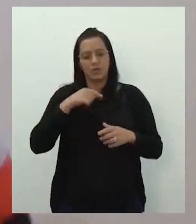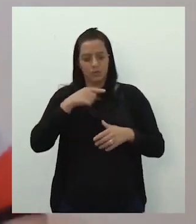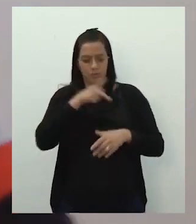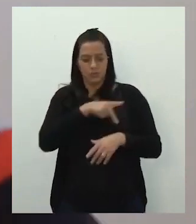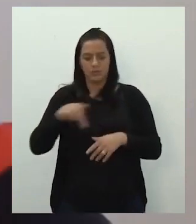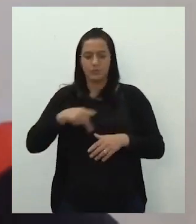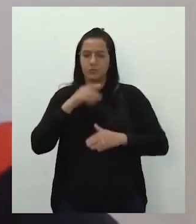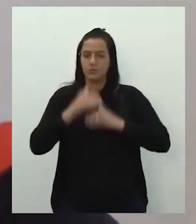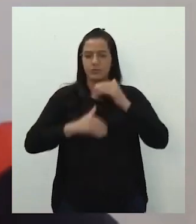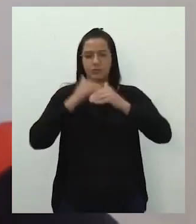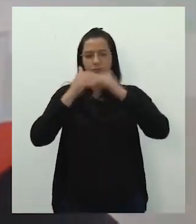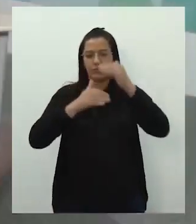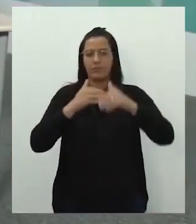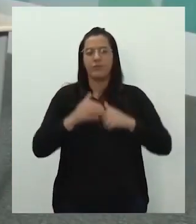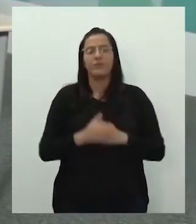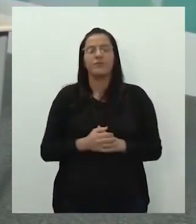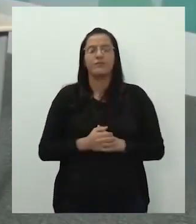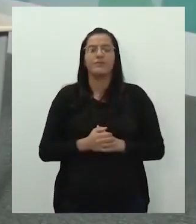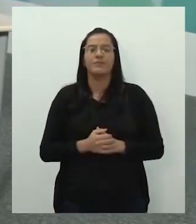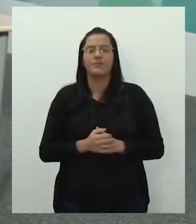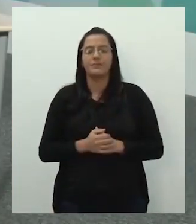prática.